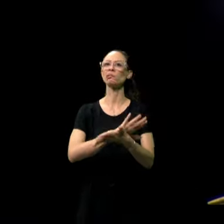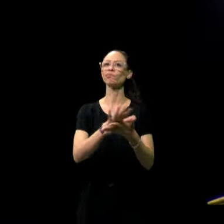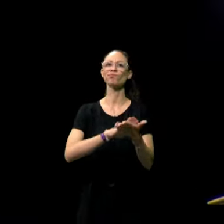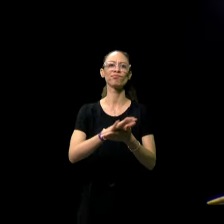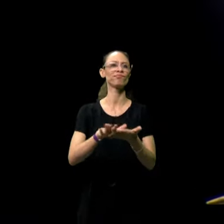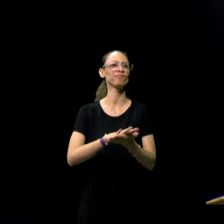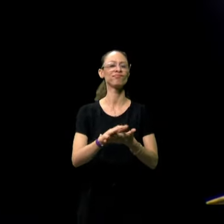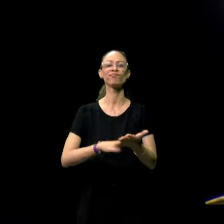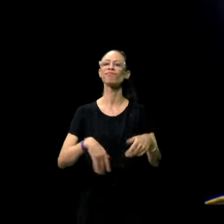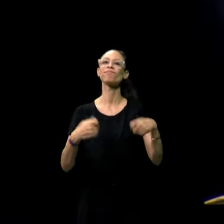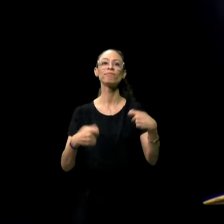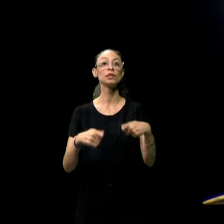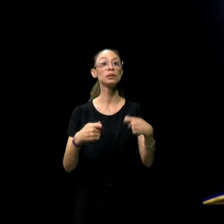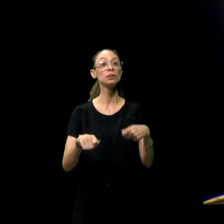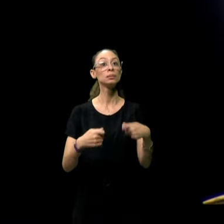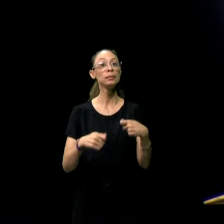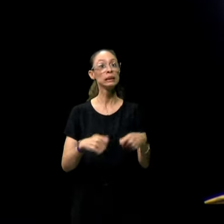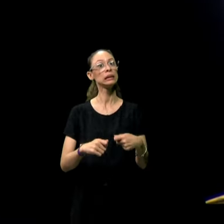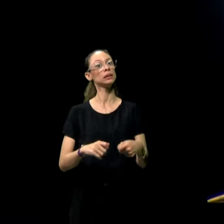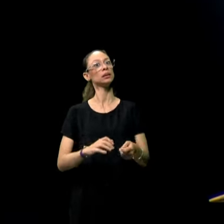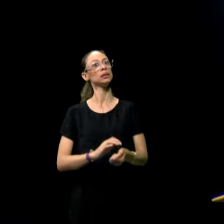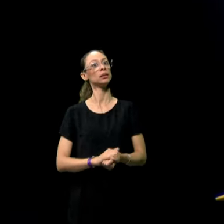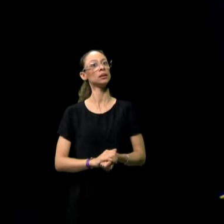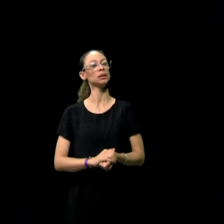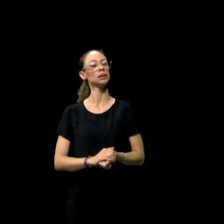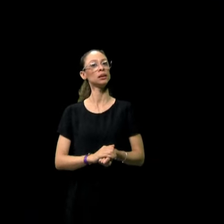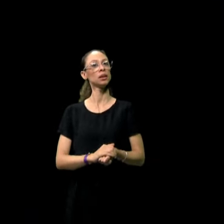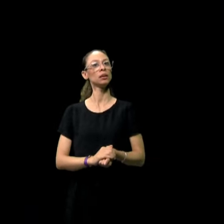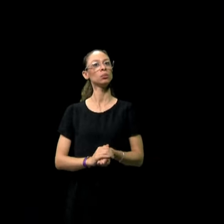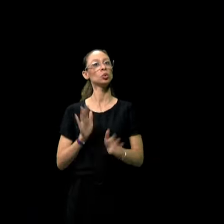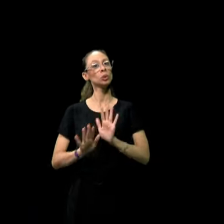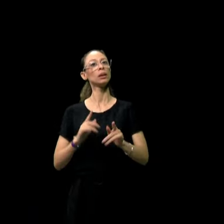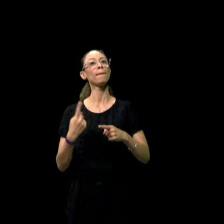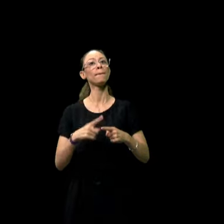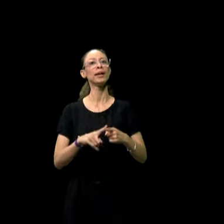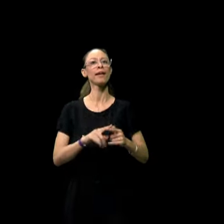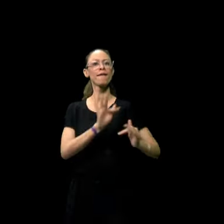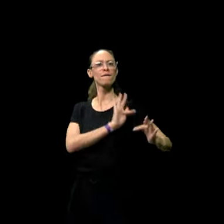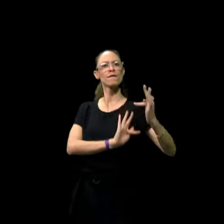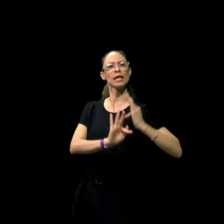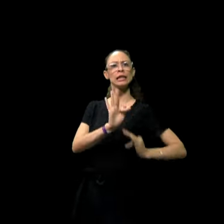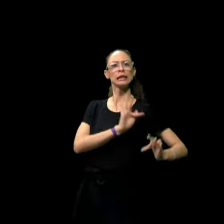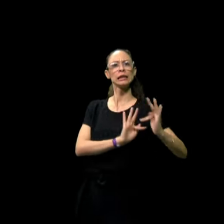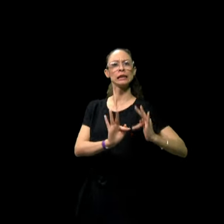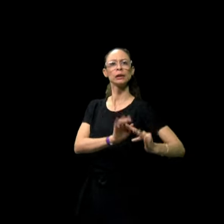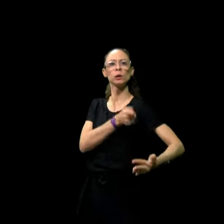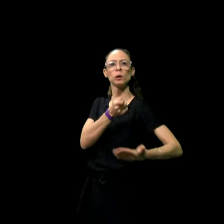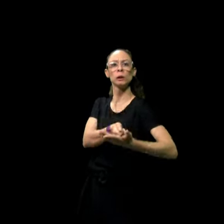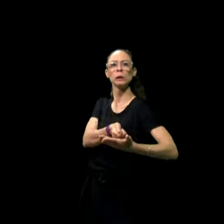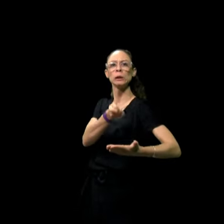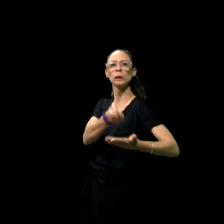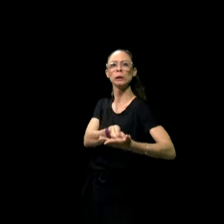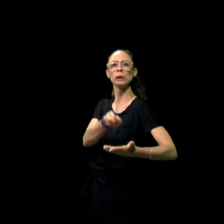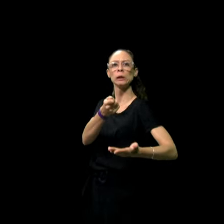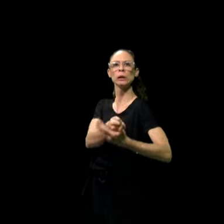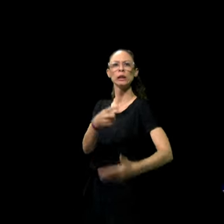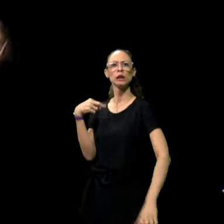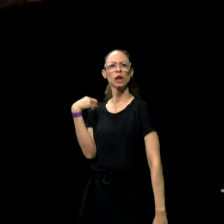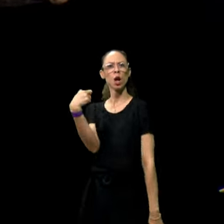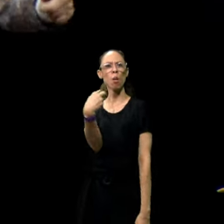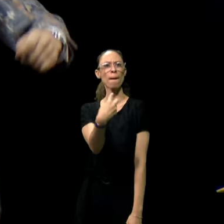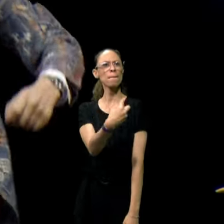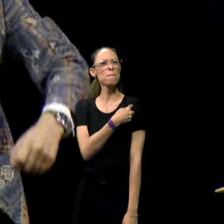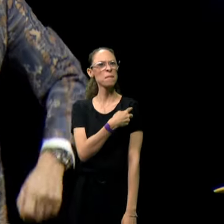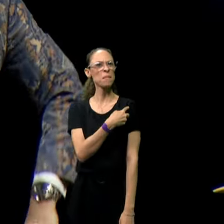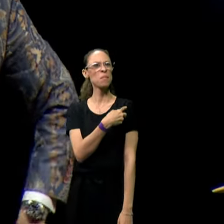admitir. Porque os filisteus nos têm tão oprimido que não podemos afiar nossas armas. E para alcançar algo